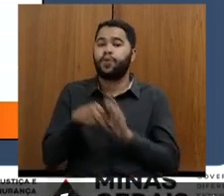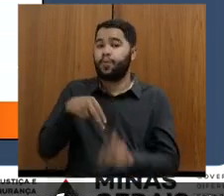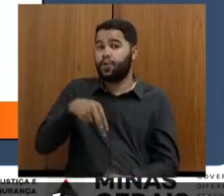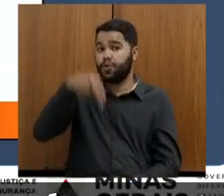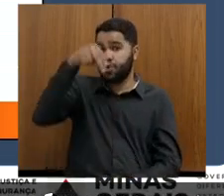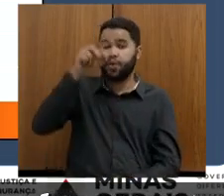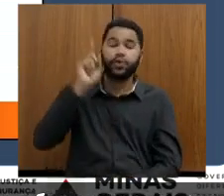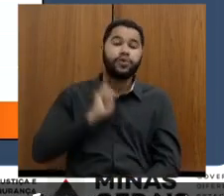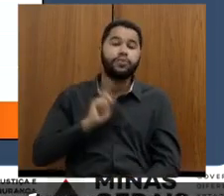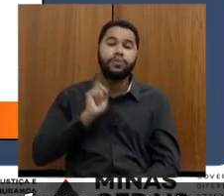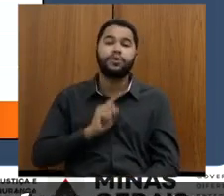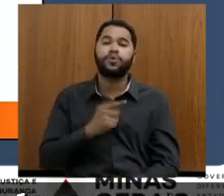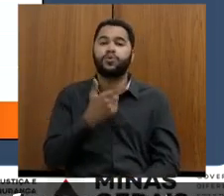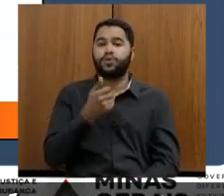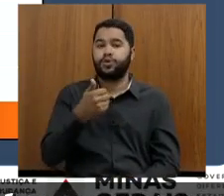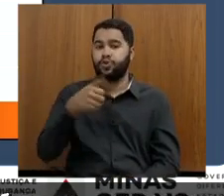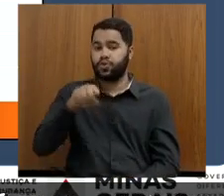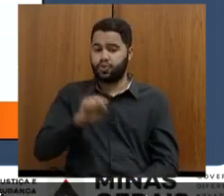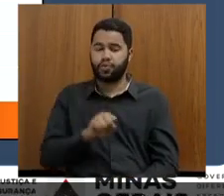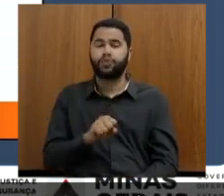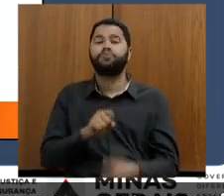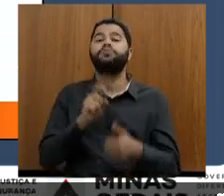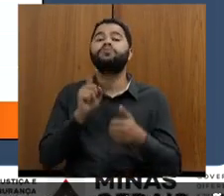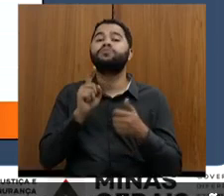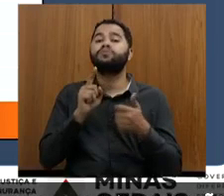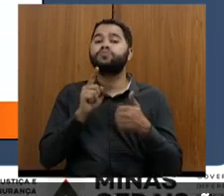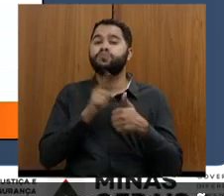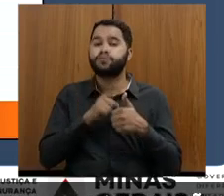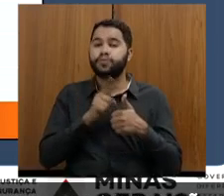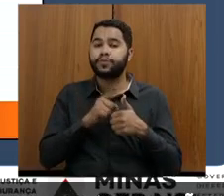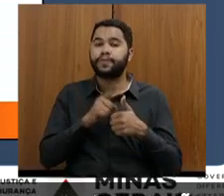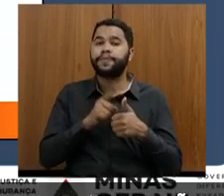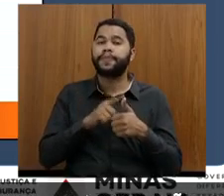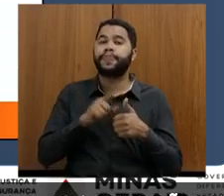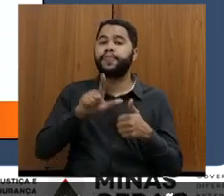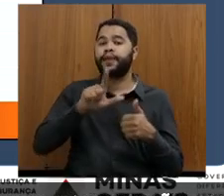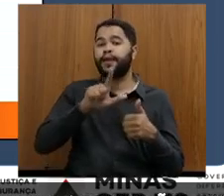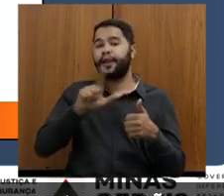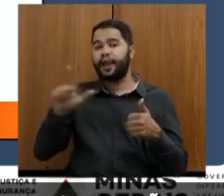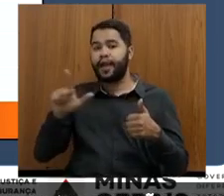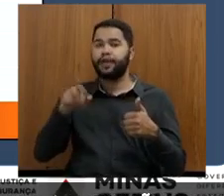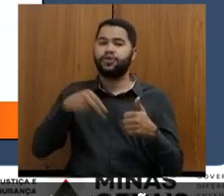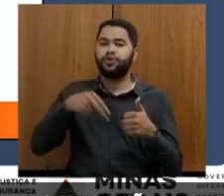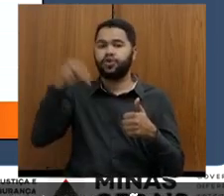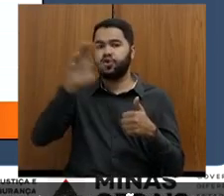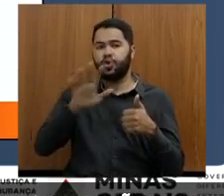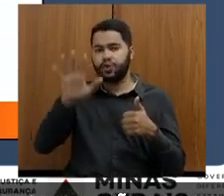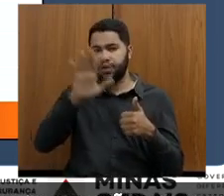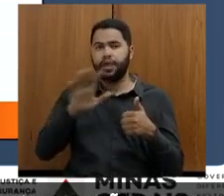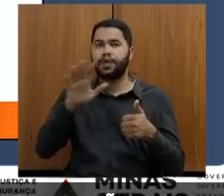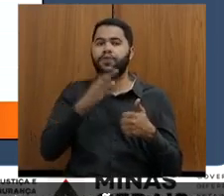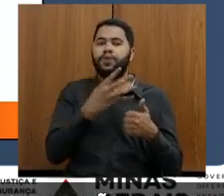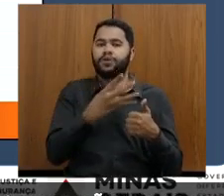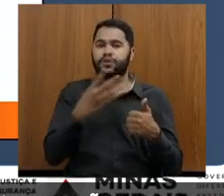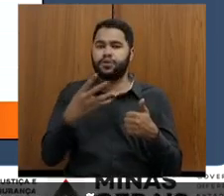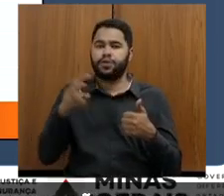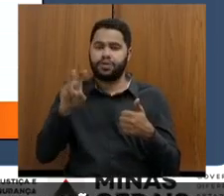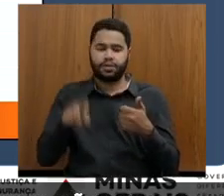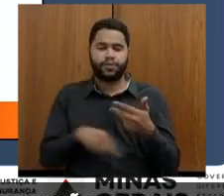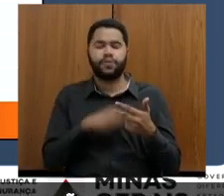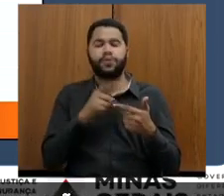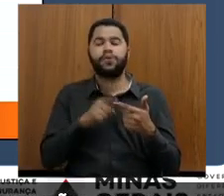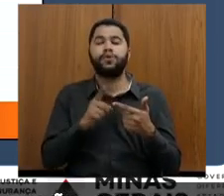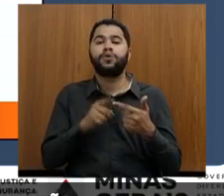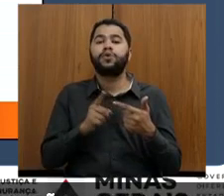região norte de Minas 218 quinto COB que a região Leste e nordeste do Estado 445